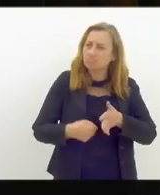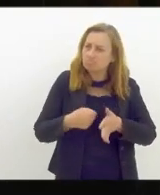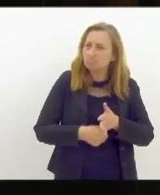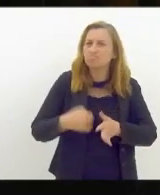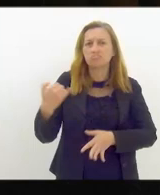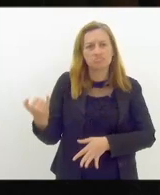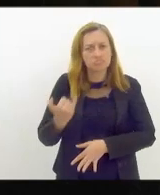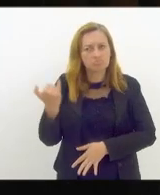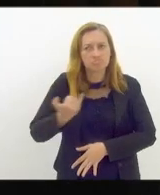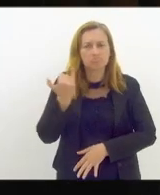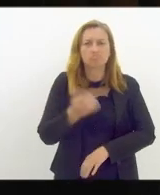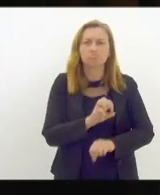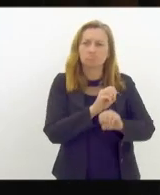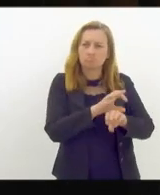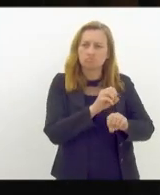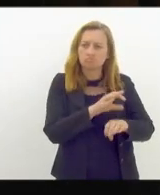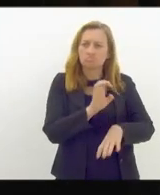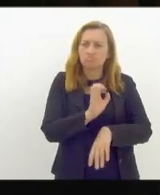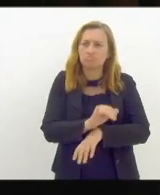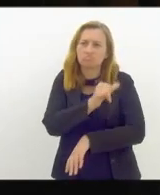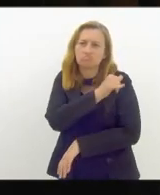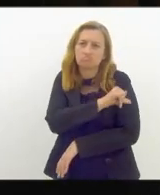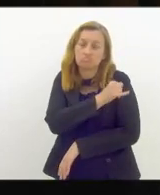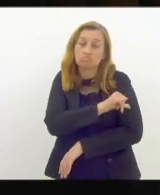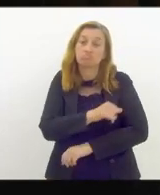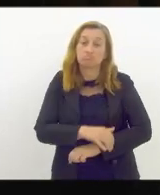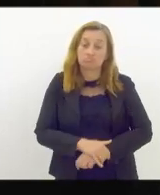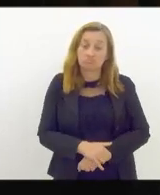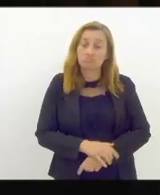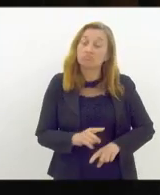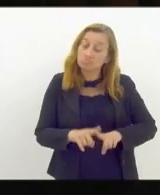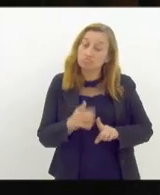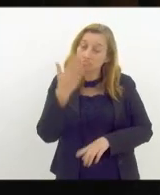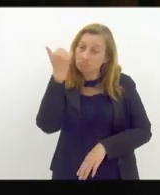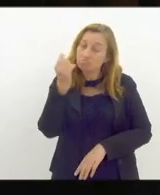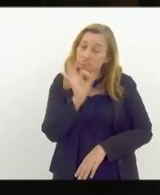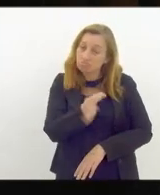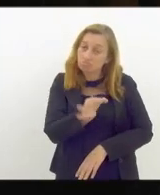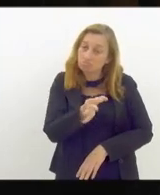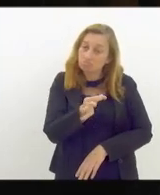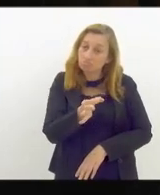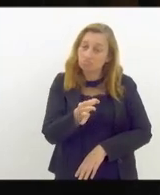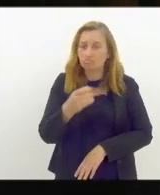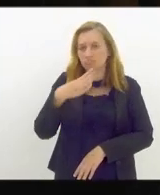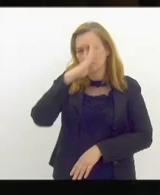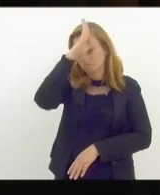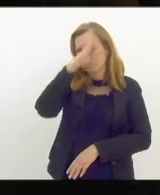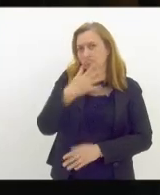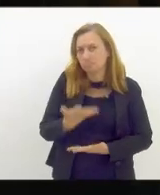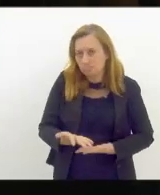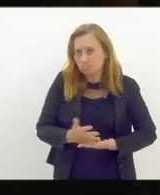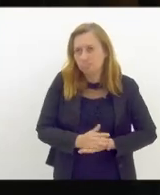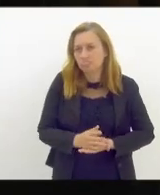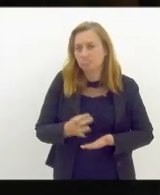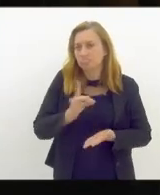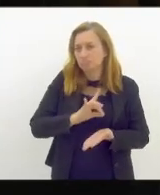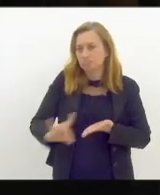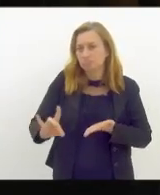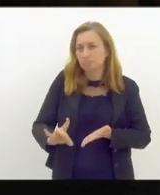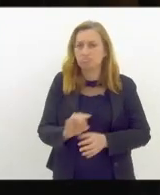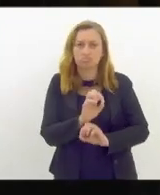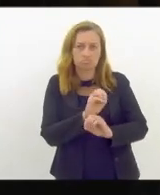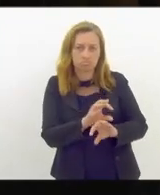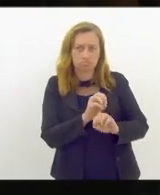importante pela educação do Estado do Rio de Janeiro, mas sabemos, evidentemente, que Bolsonaro é inimigo da